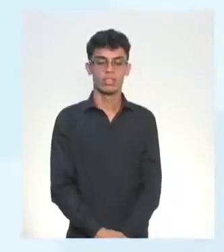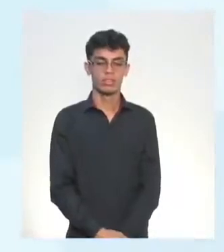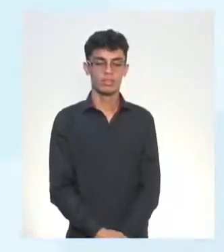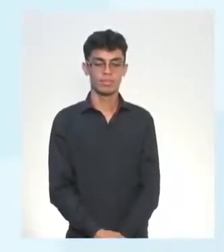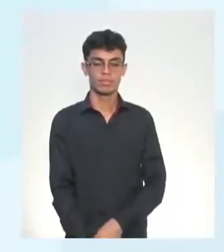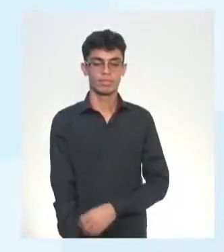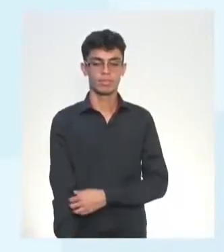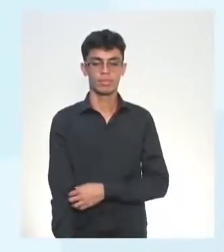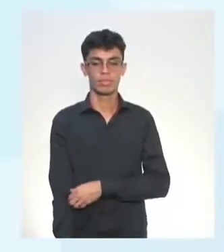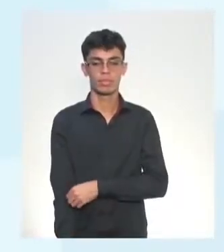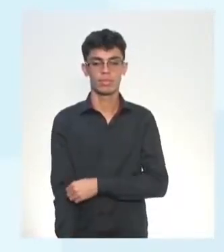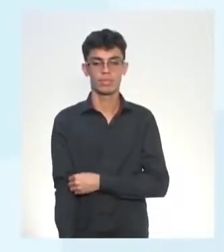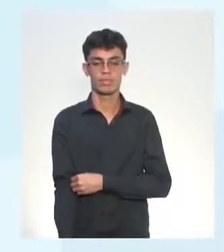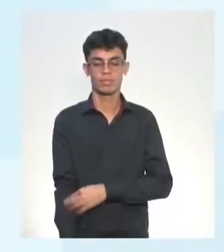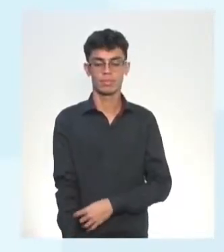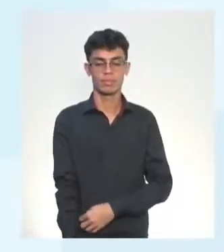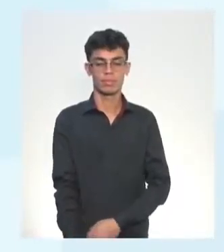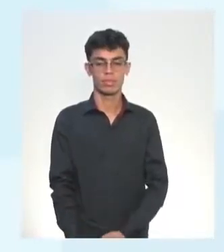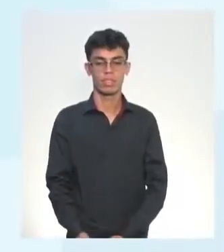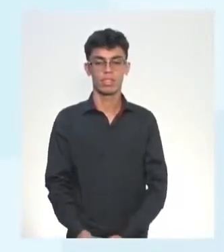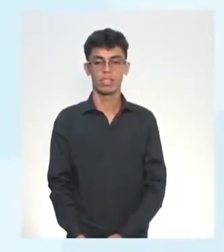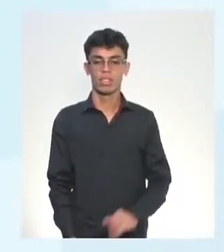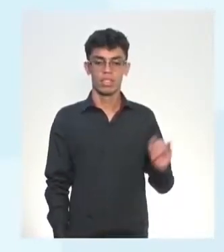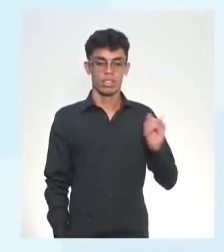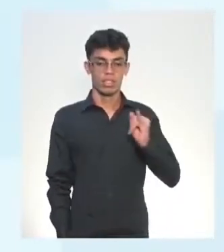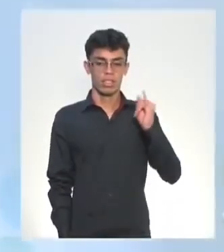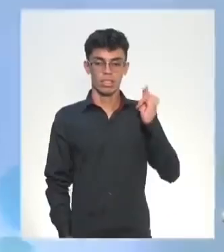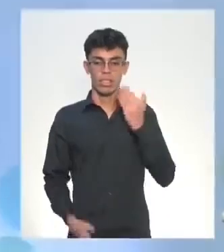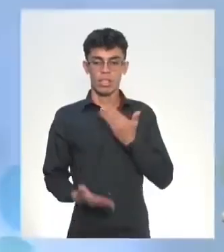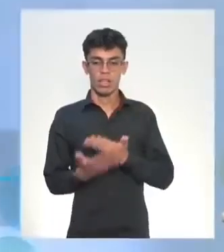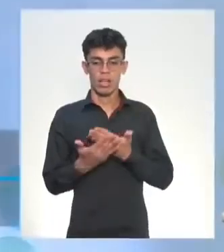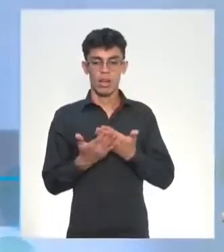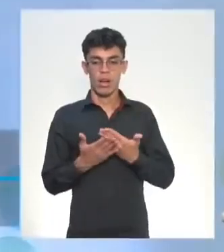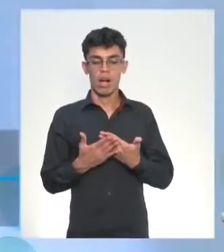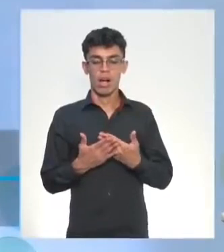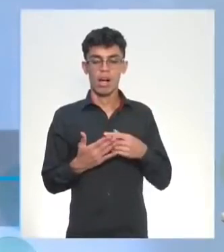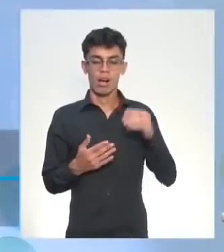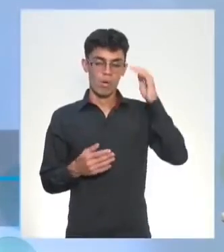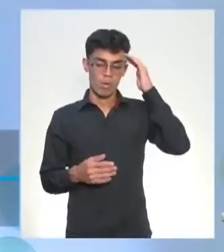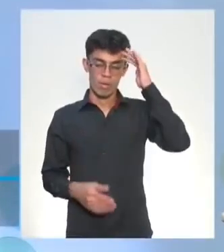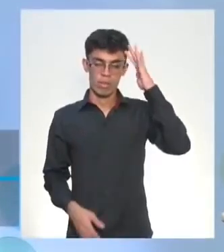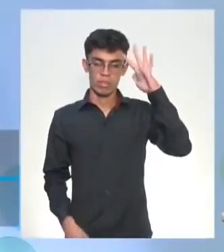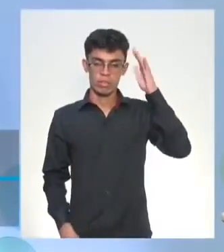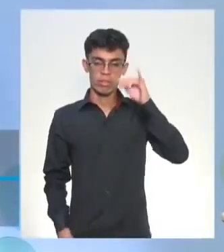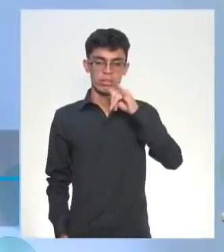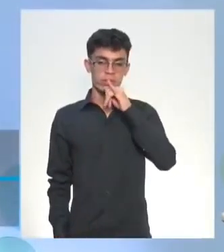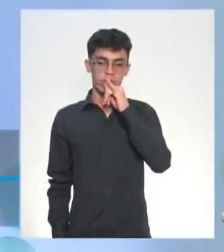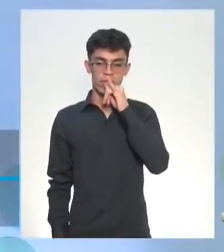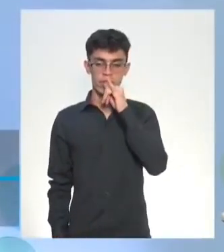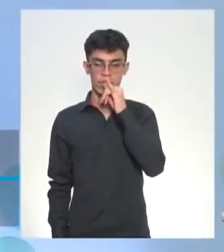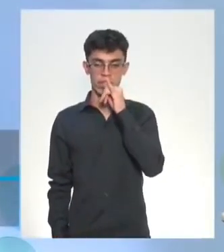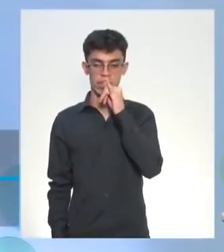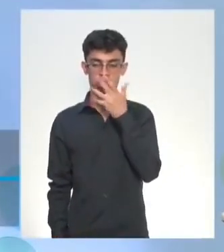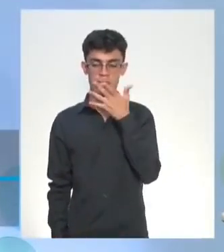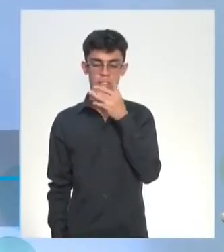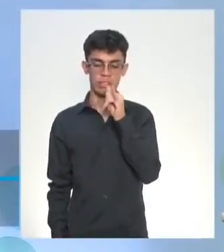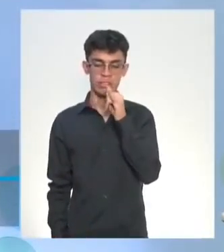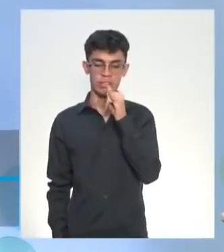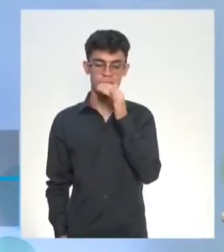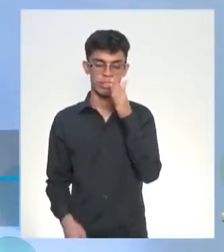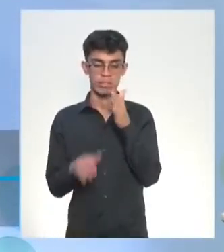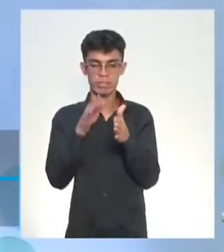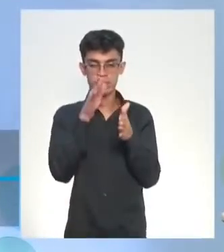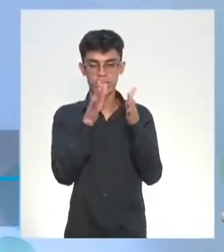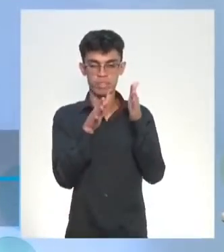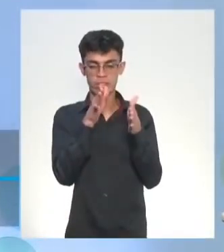próximo aqui, né? Uma das aplicações, e a importância da gente estudar isso, é pensar, por exemplo, e se esses lados aí